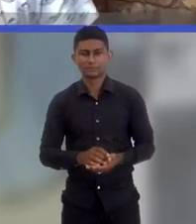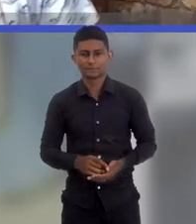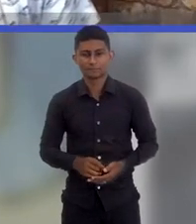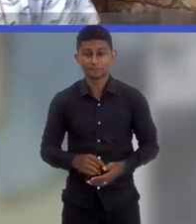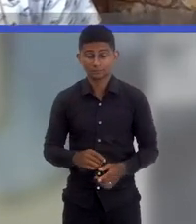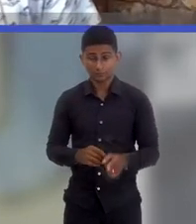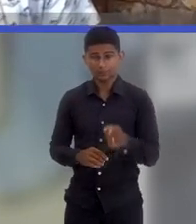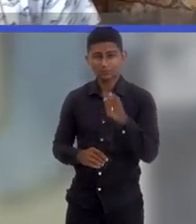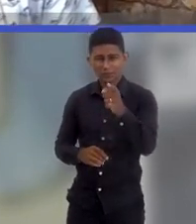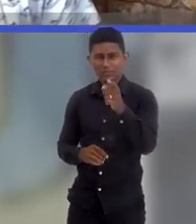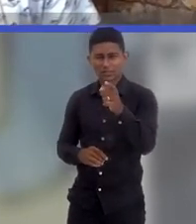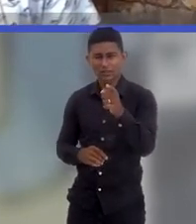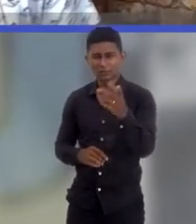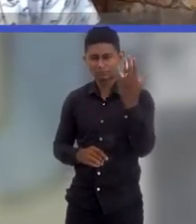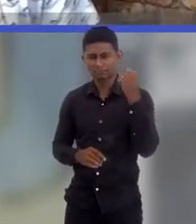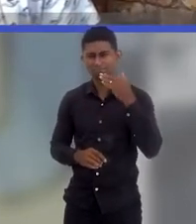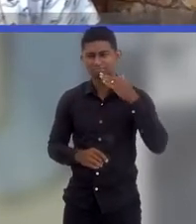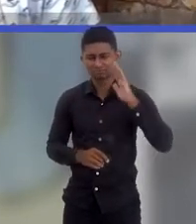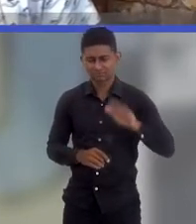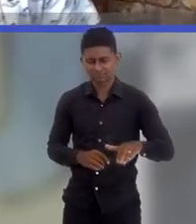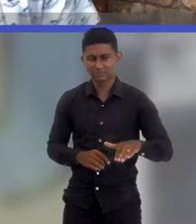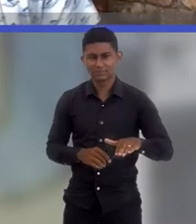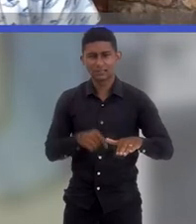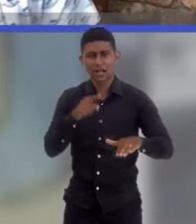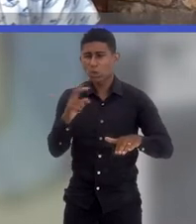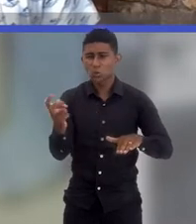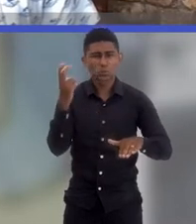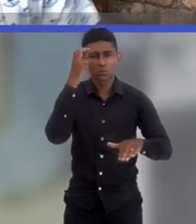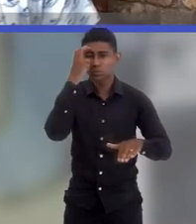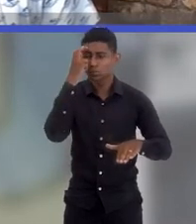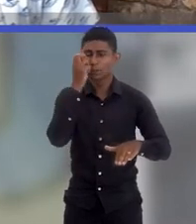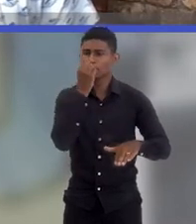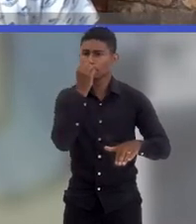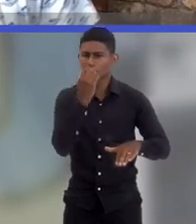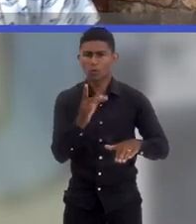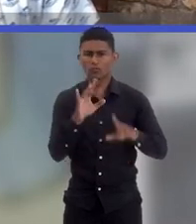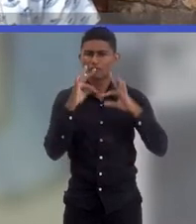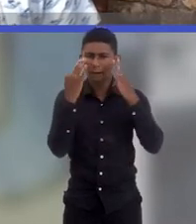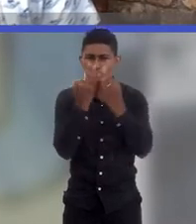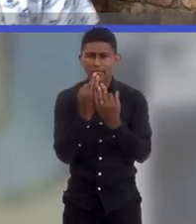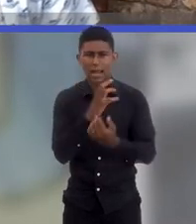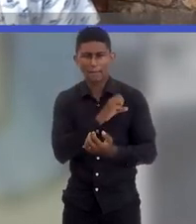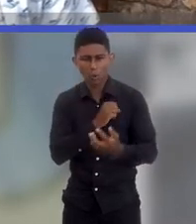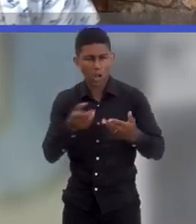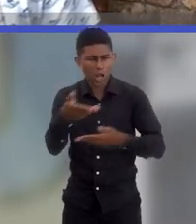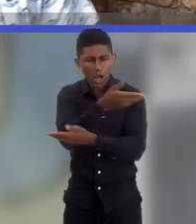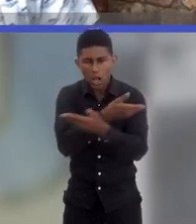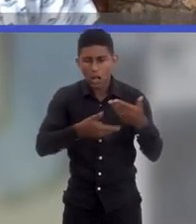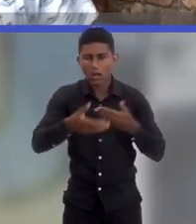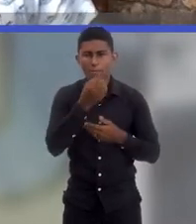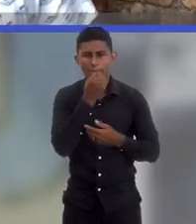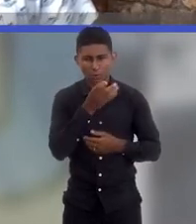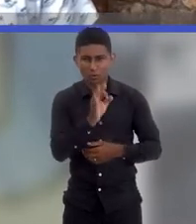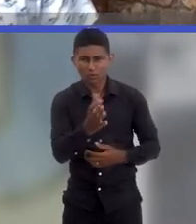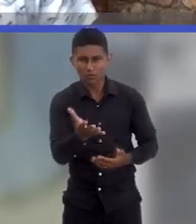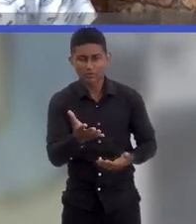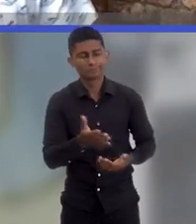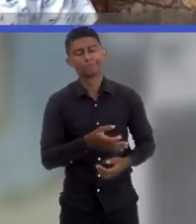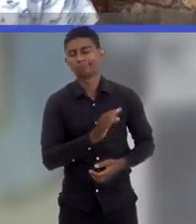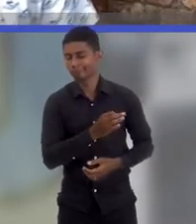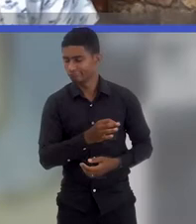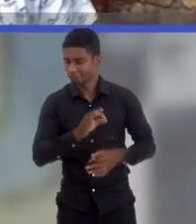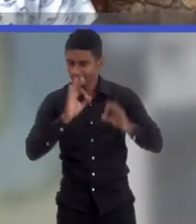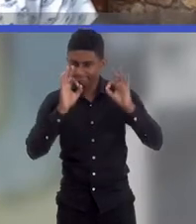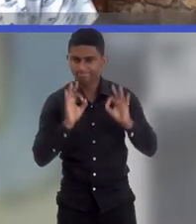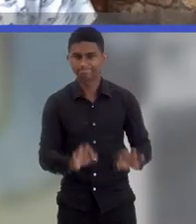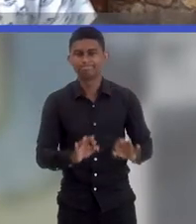e Você teve trabalho uma com infância música. muito rica, né, Marcelo, sobre o ponto de vista da cultura e do amor familiar. Eu acho que isso te construiu, né?